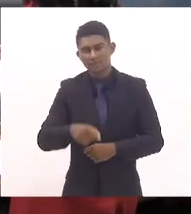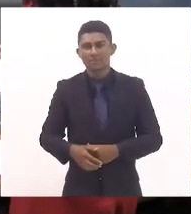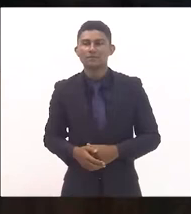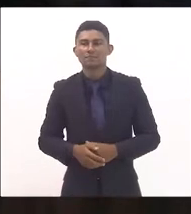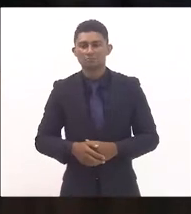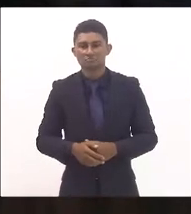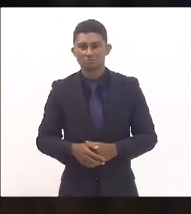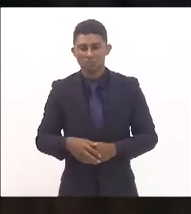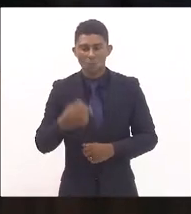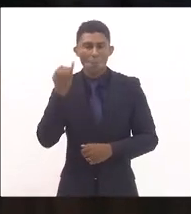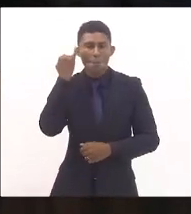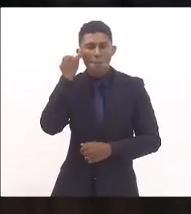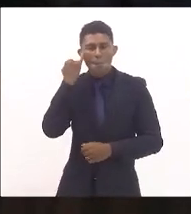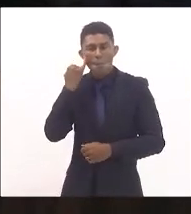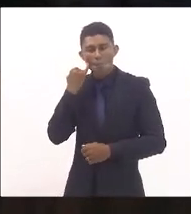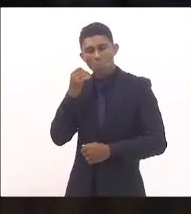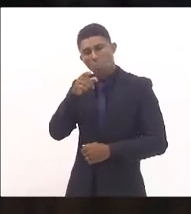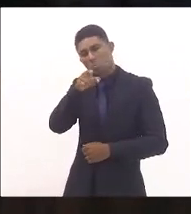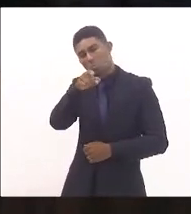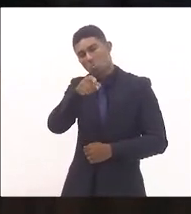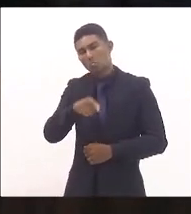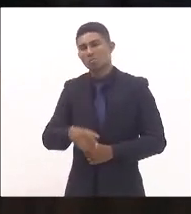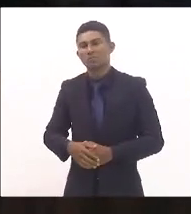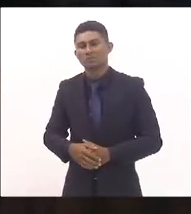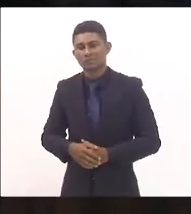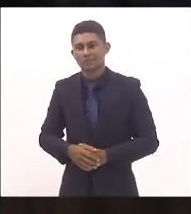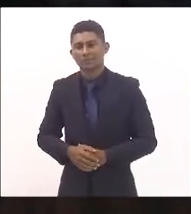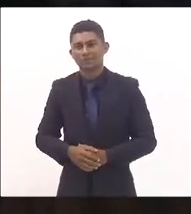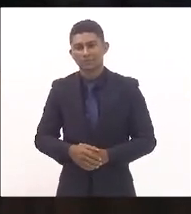Está mais magro também.